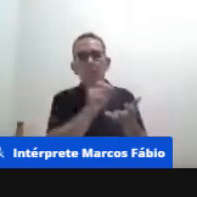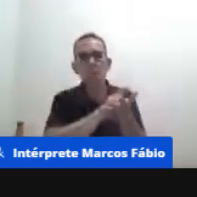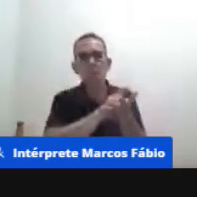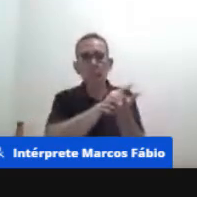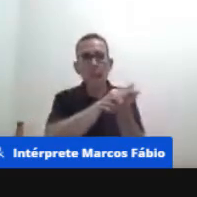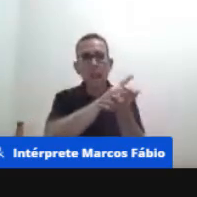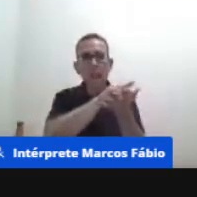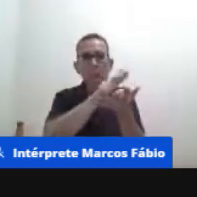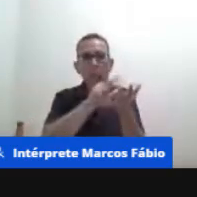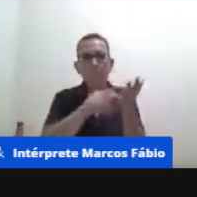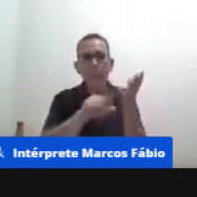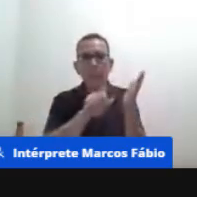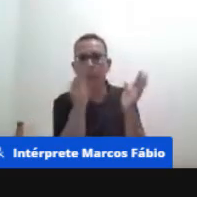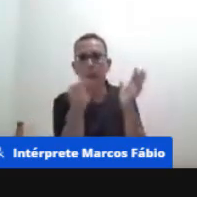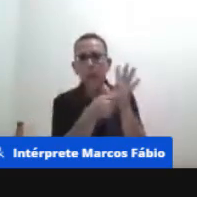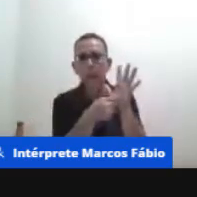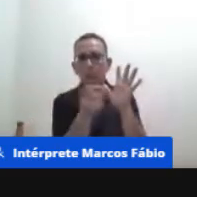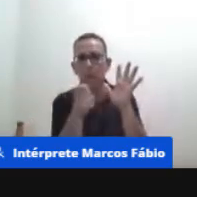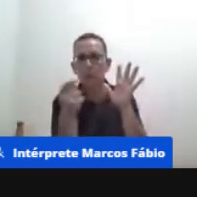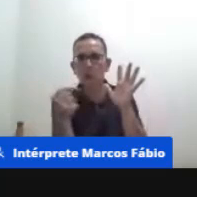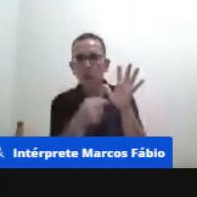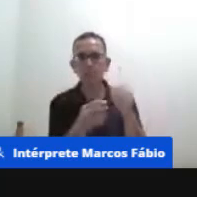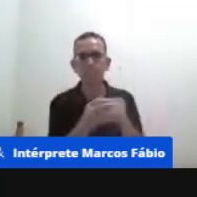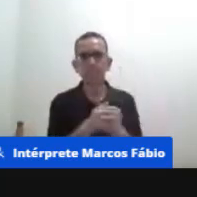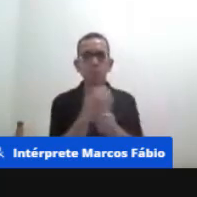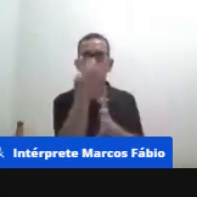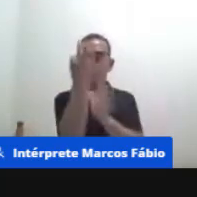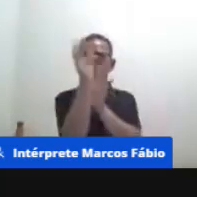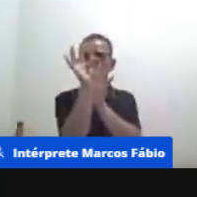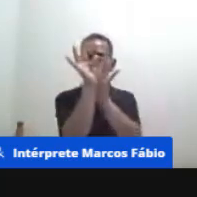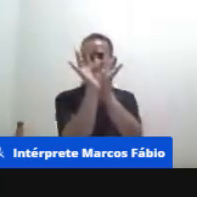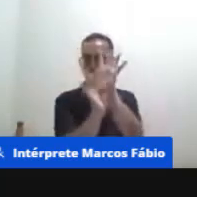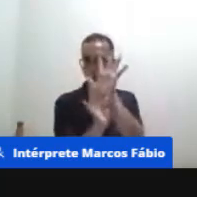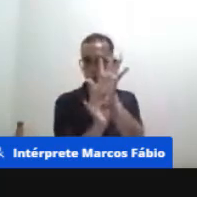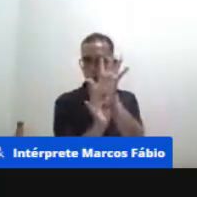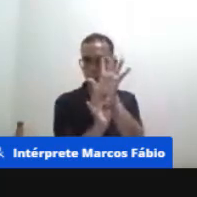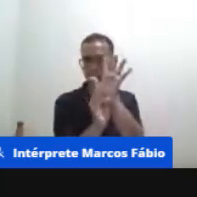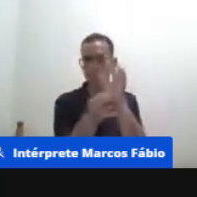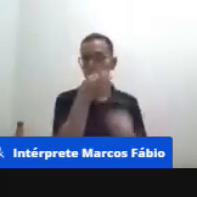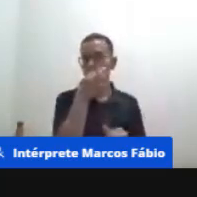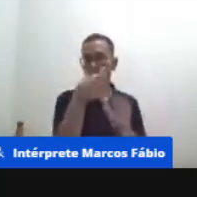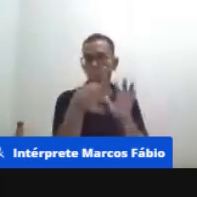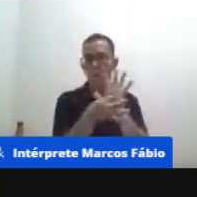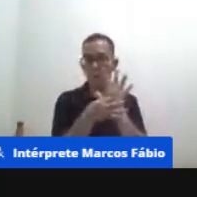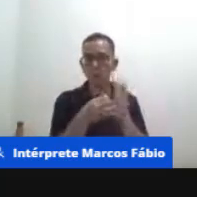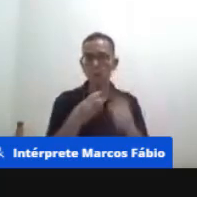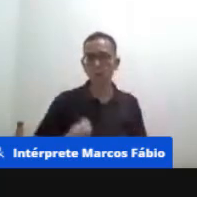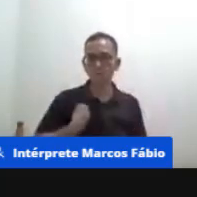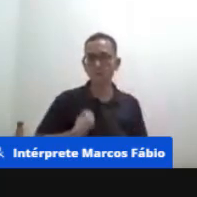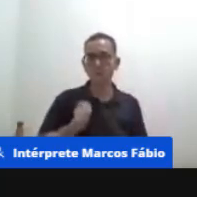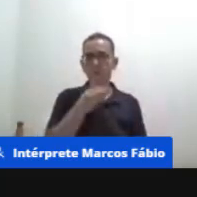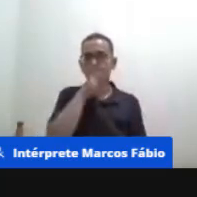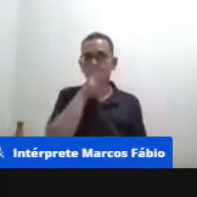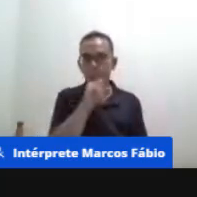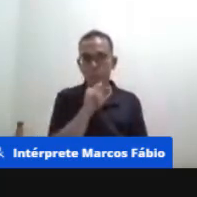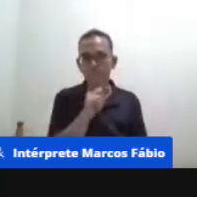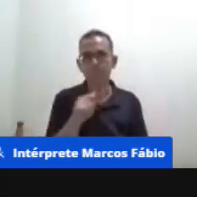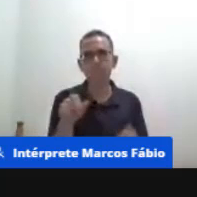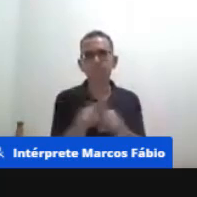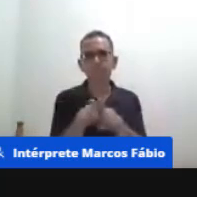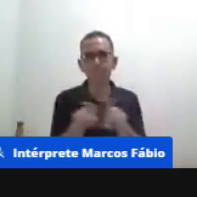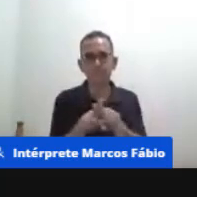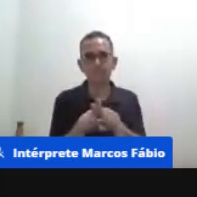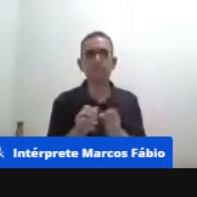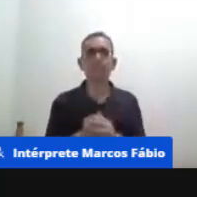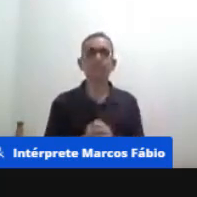O texto em questão, ele trata um pouquinho dessa questão da vivência com o pai. Gente, o que é mais